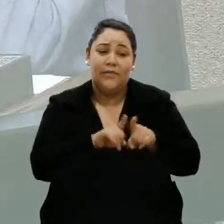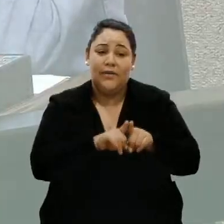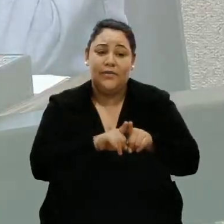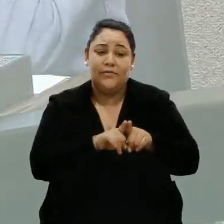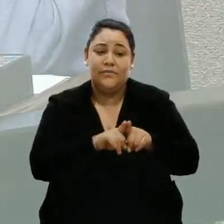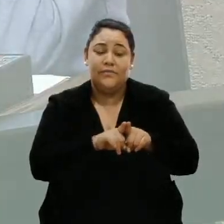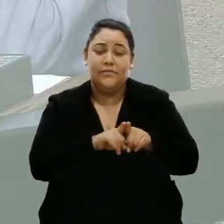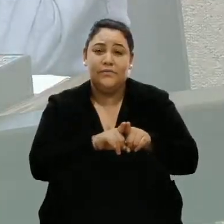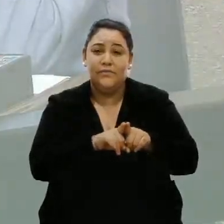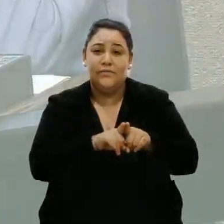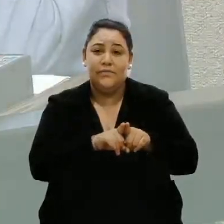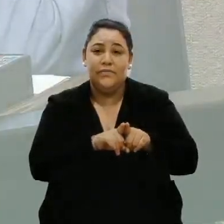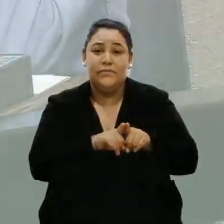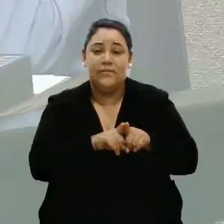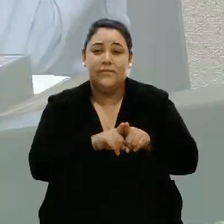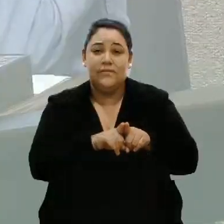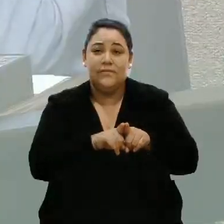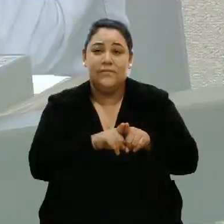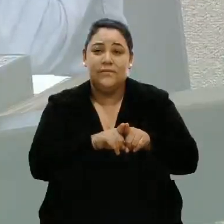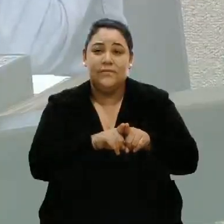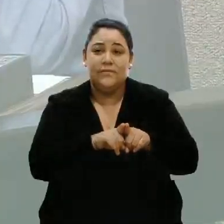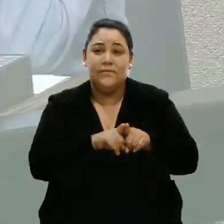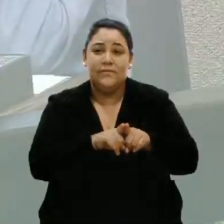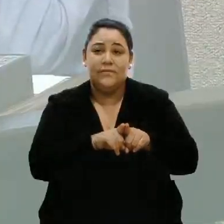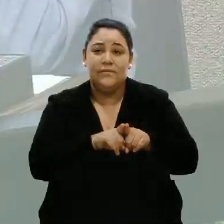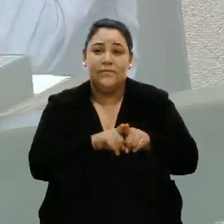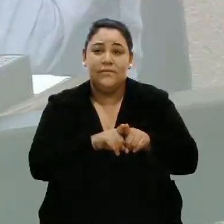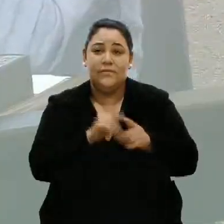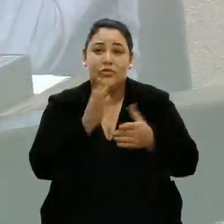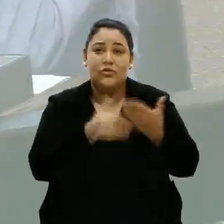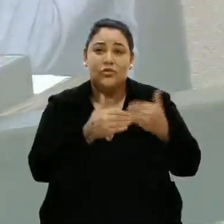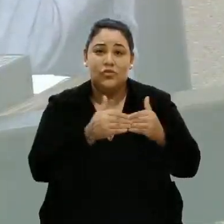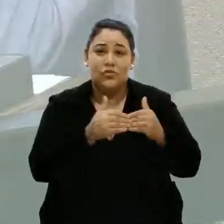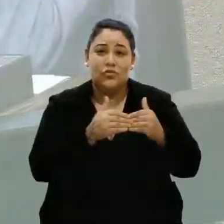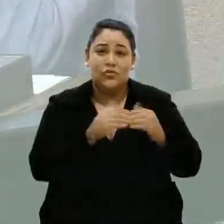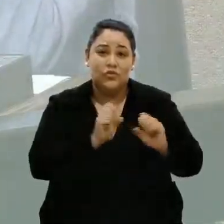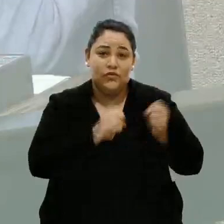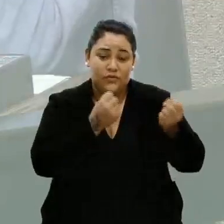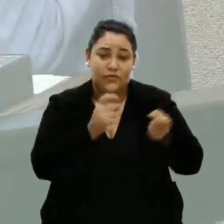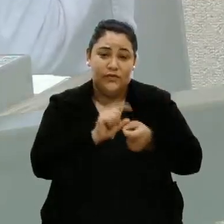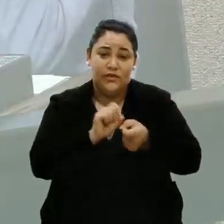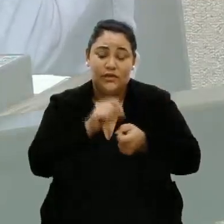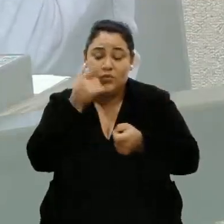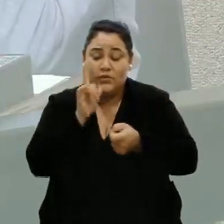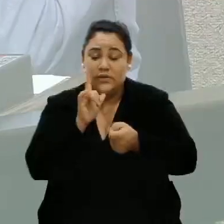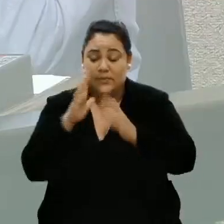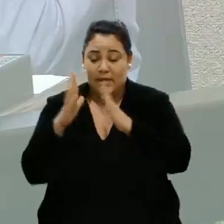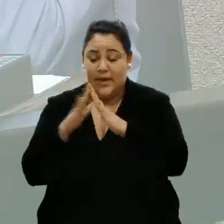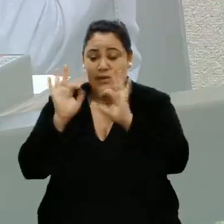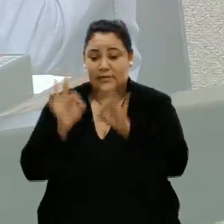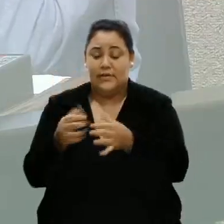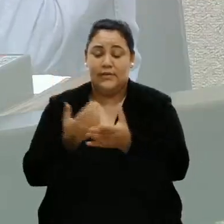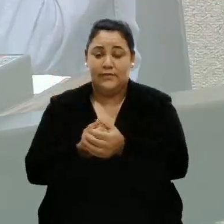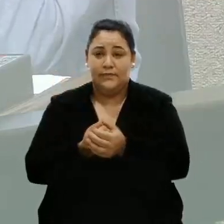já estão. E a gente não consiga, com todos os esforços, fazer com que elas tenham essa moradia digna. O vereador